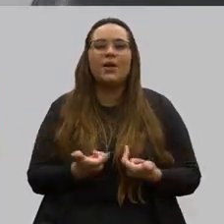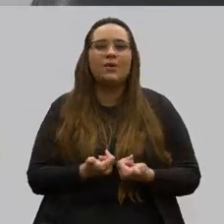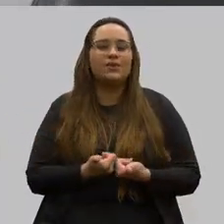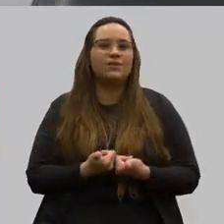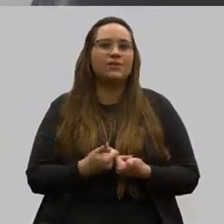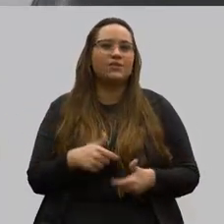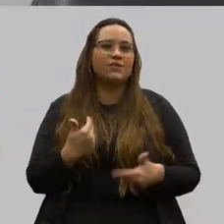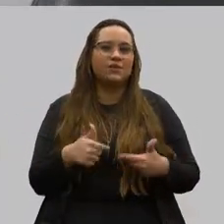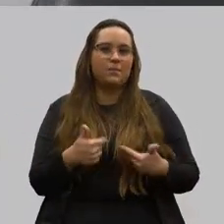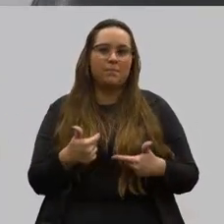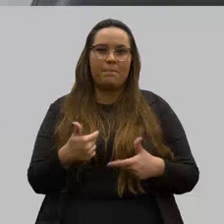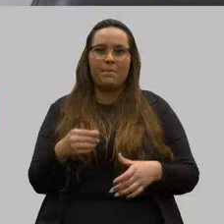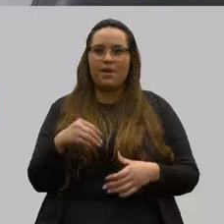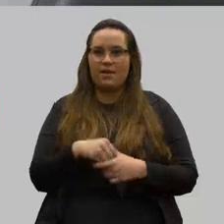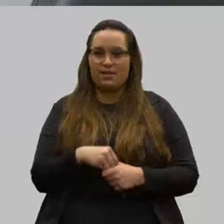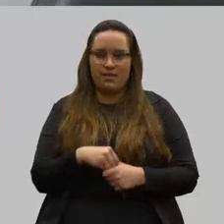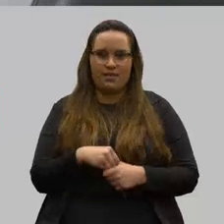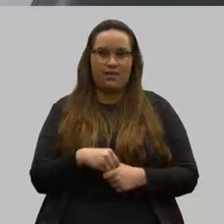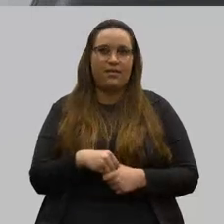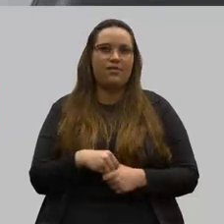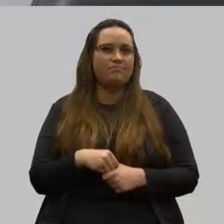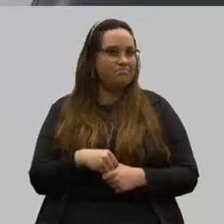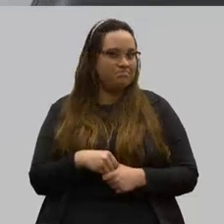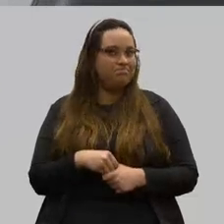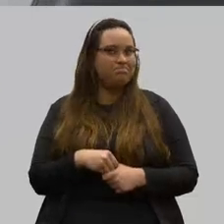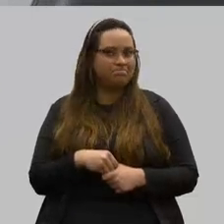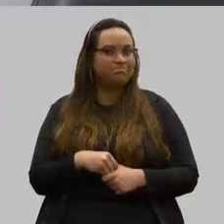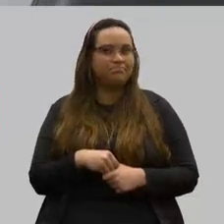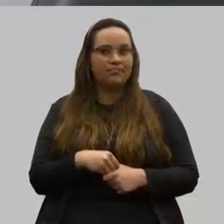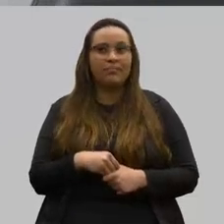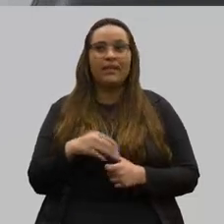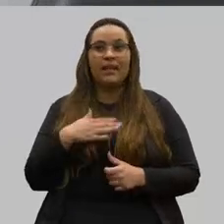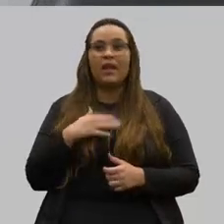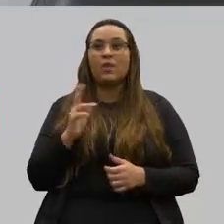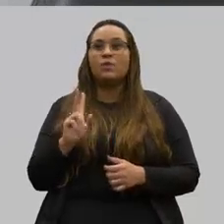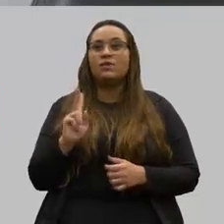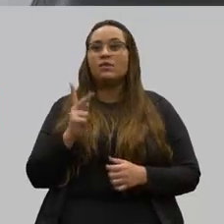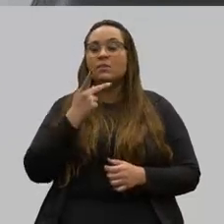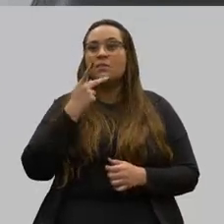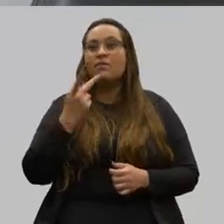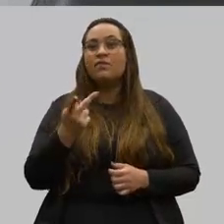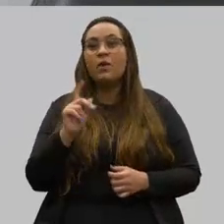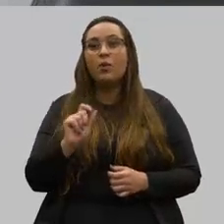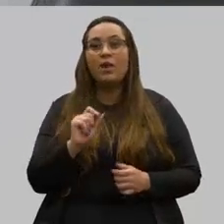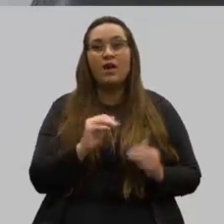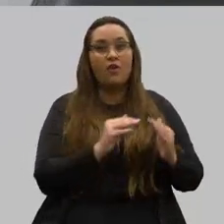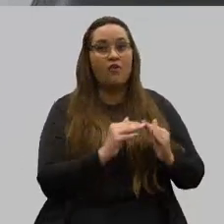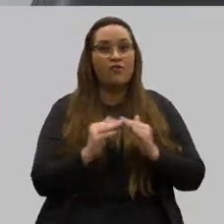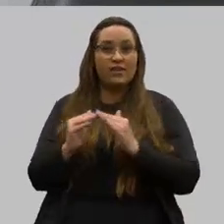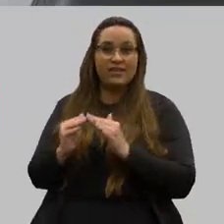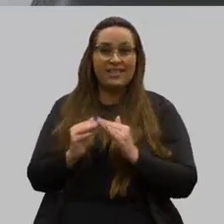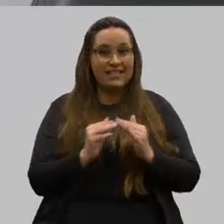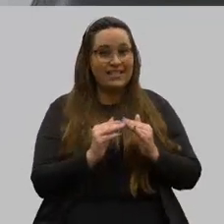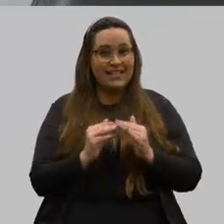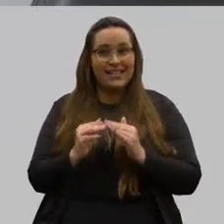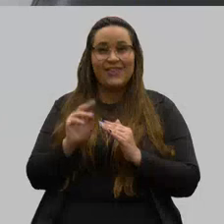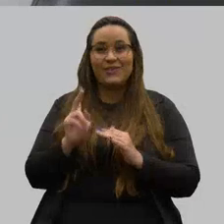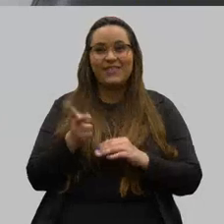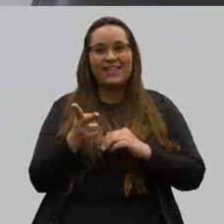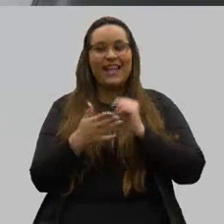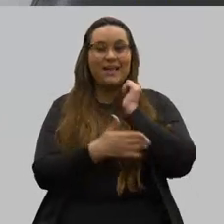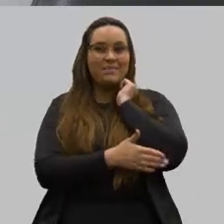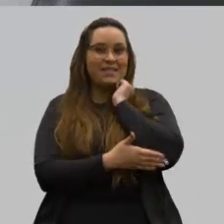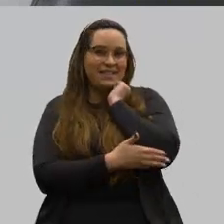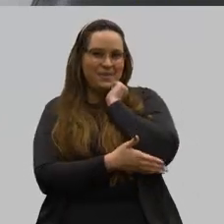trabalham al na comunidade eu costumo falar que o problema é que os vizinhos costumam ficar muito enciumados e de